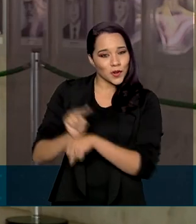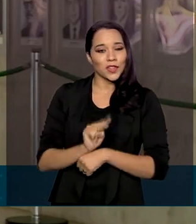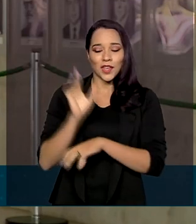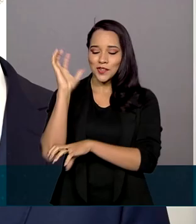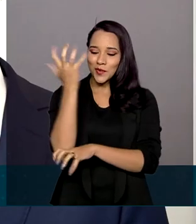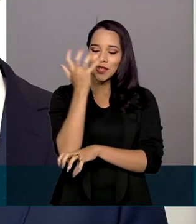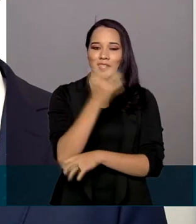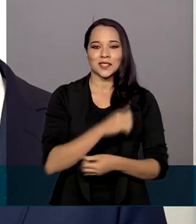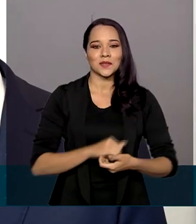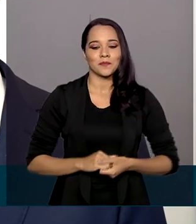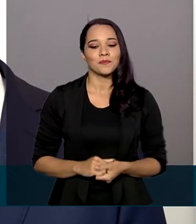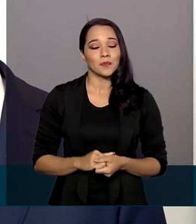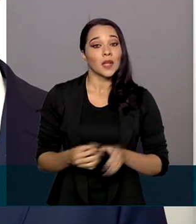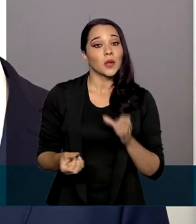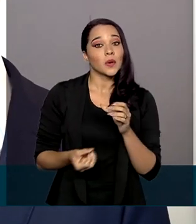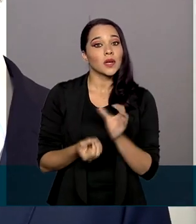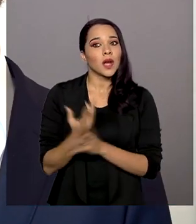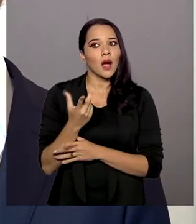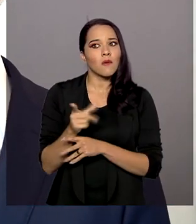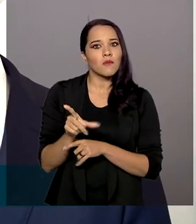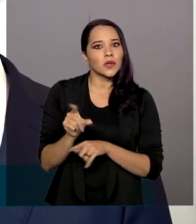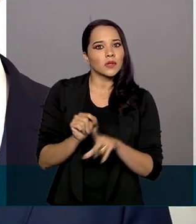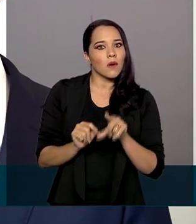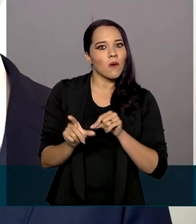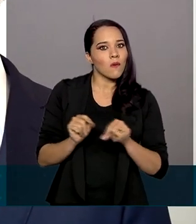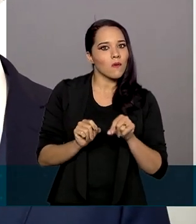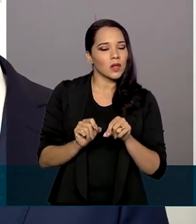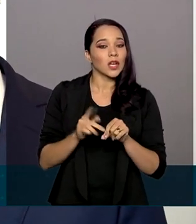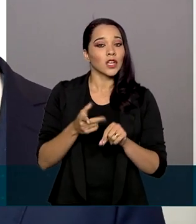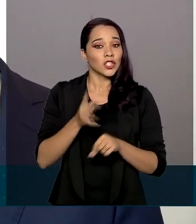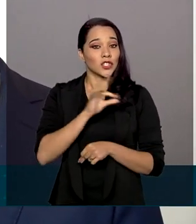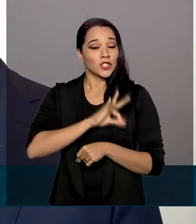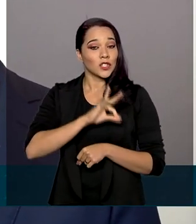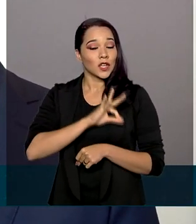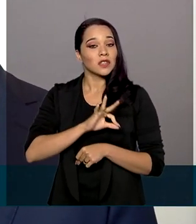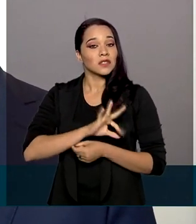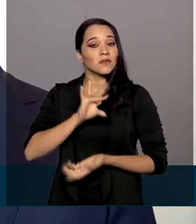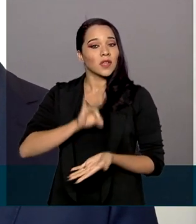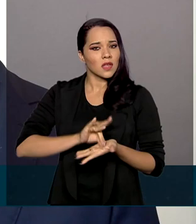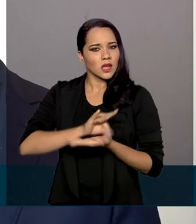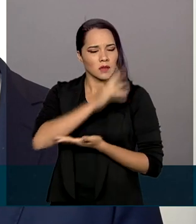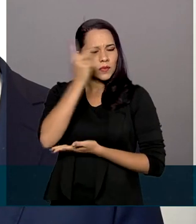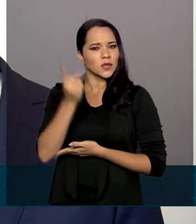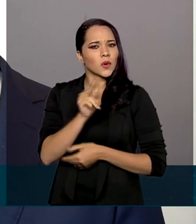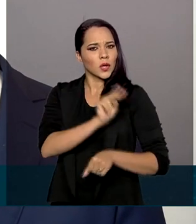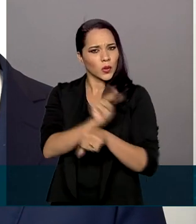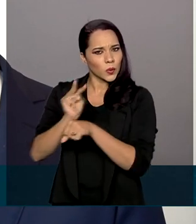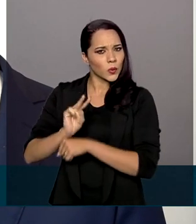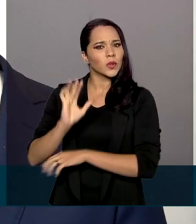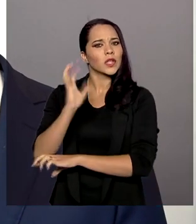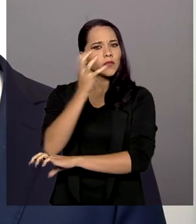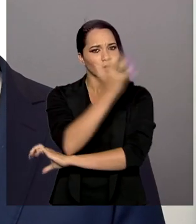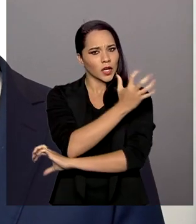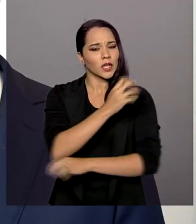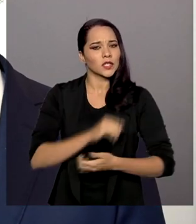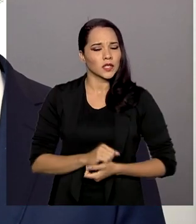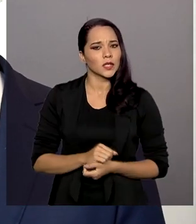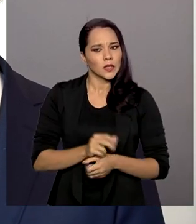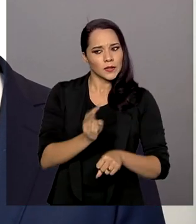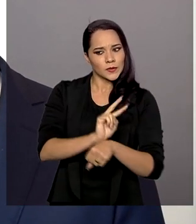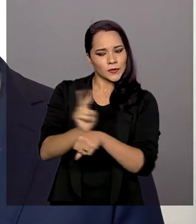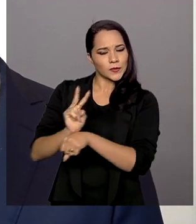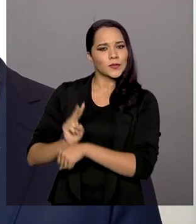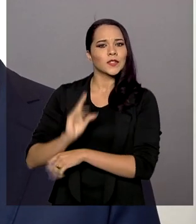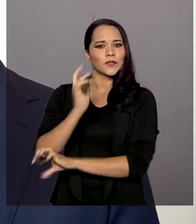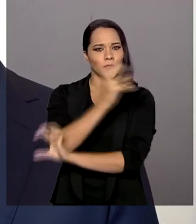floresta em pé. Criar uma alternativa de renda real para quem cuida de floresta, para quem protege